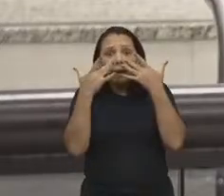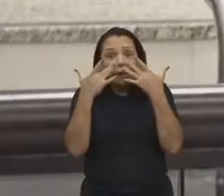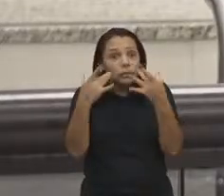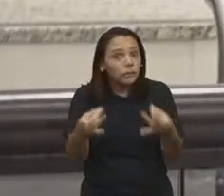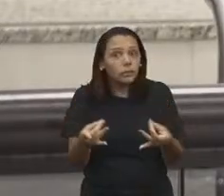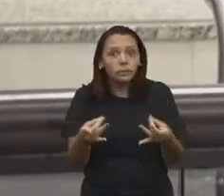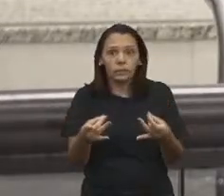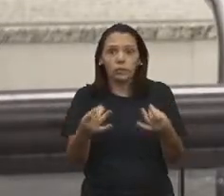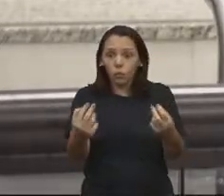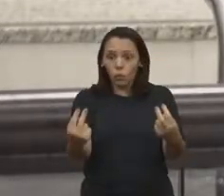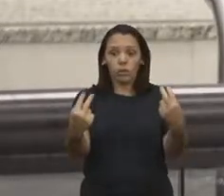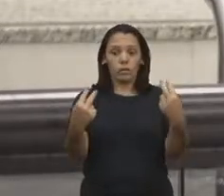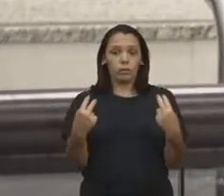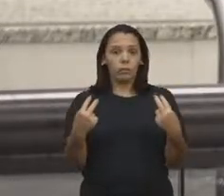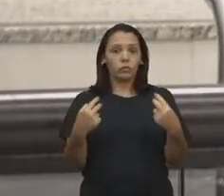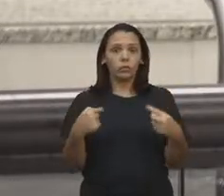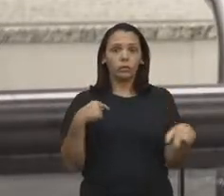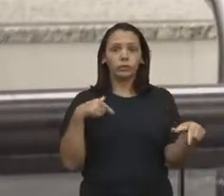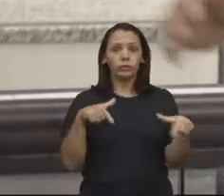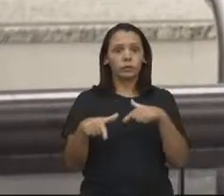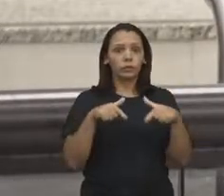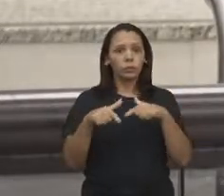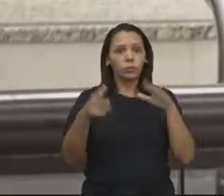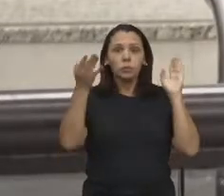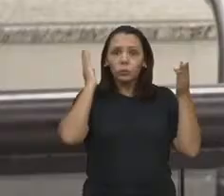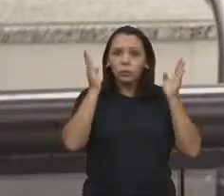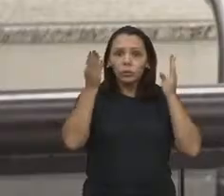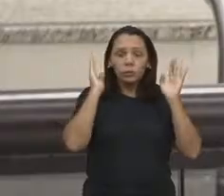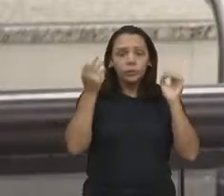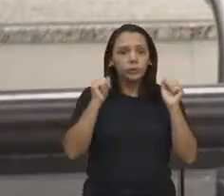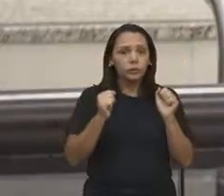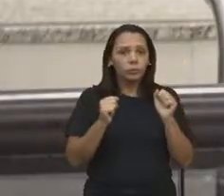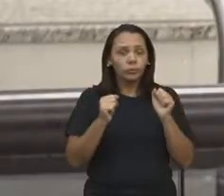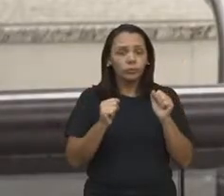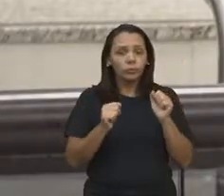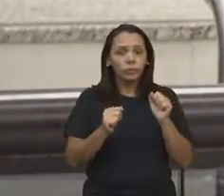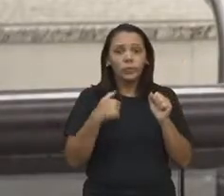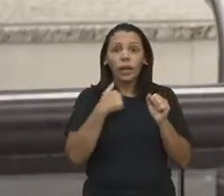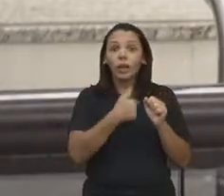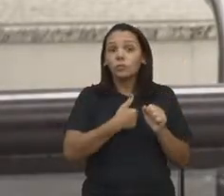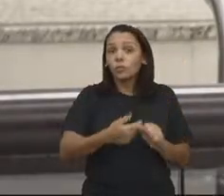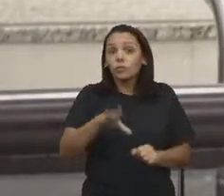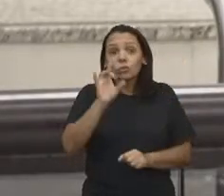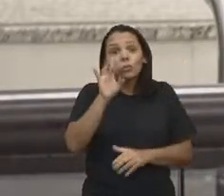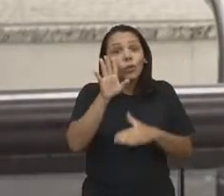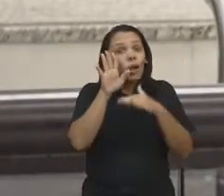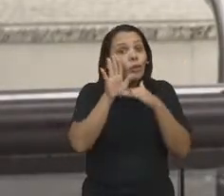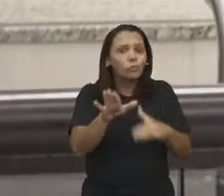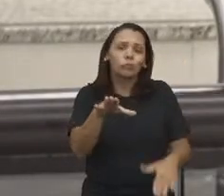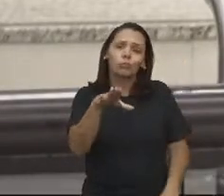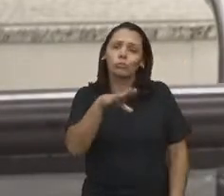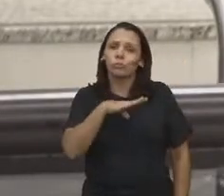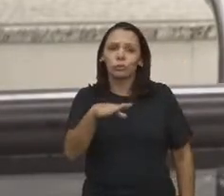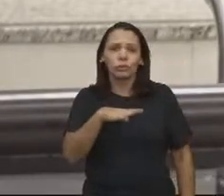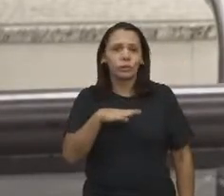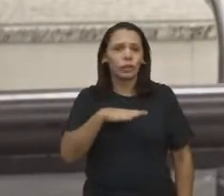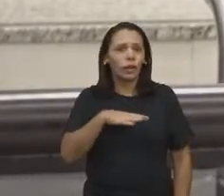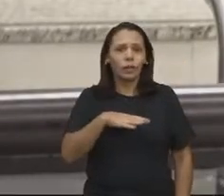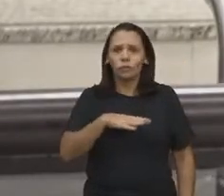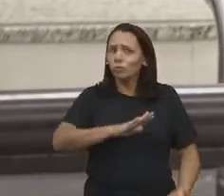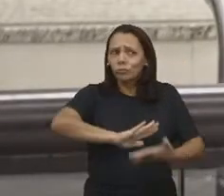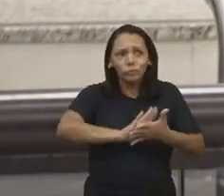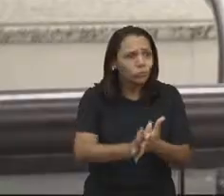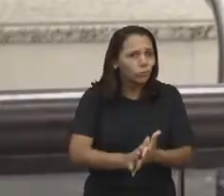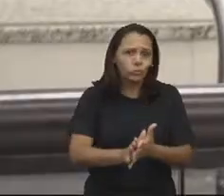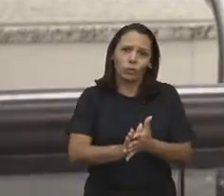gente, que olhe para a gente, os caminhoneiros da terraplanagem de Jacareí. A gente só traz melhoria para a cidade, a gente não traz destruição.